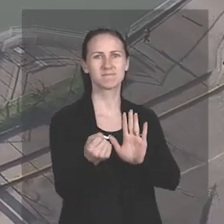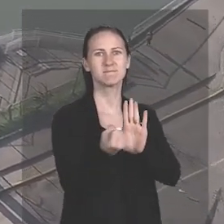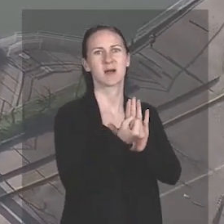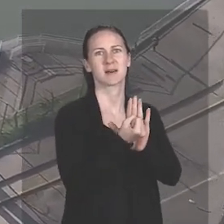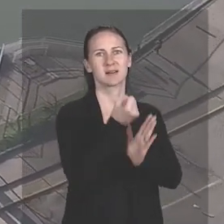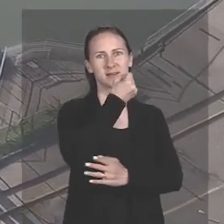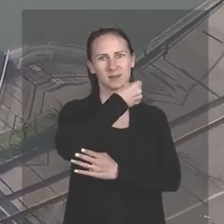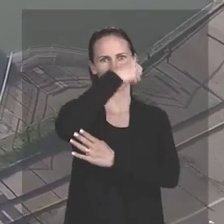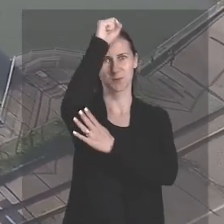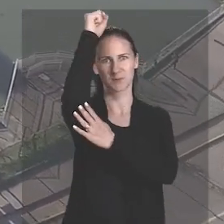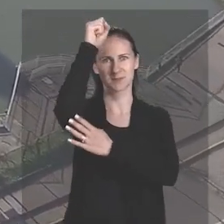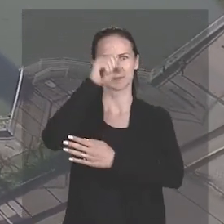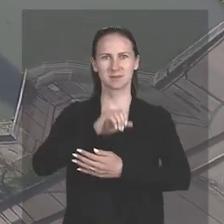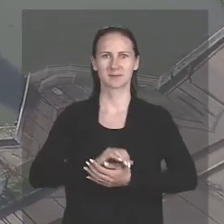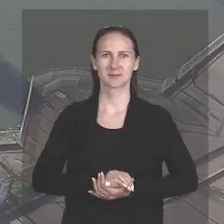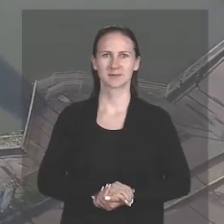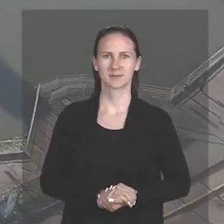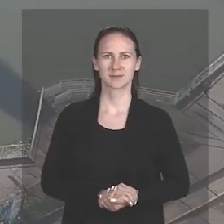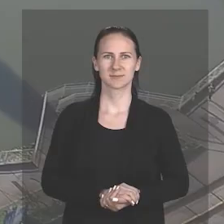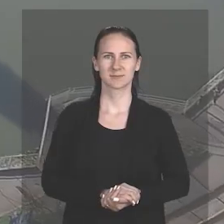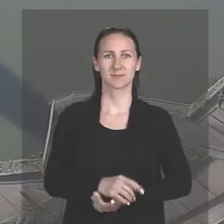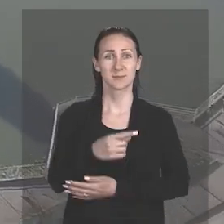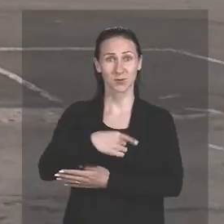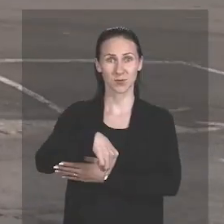Esse é o espírito da UX.